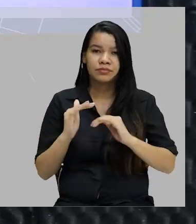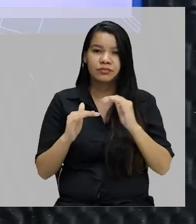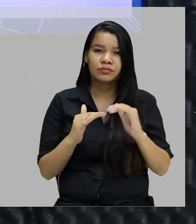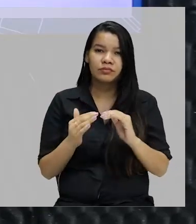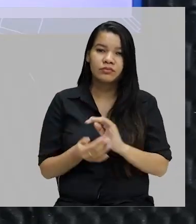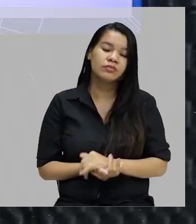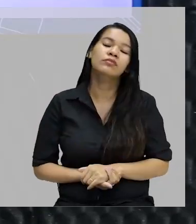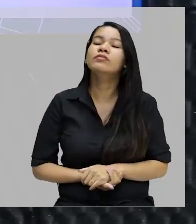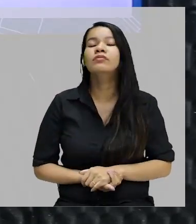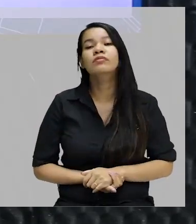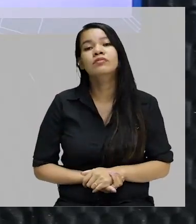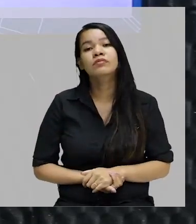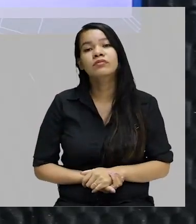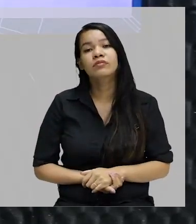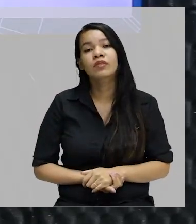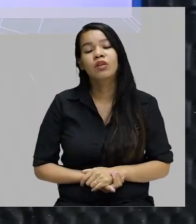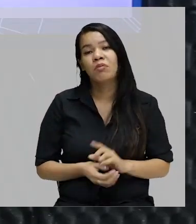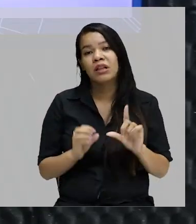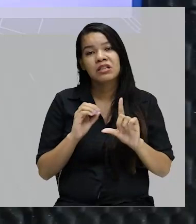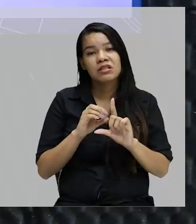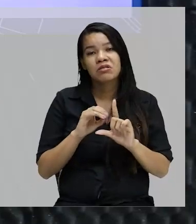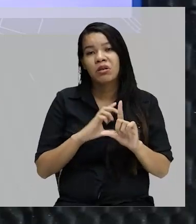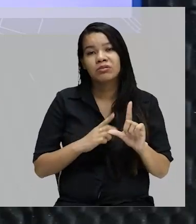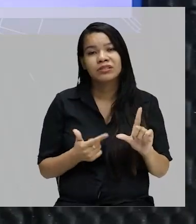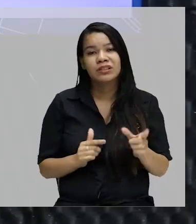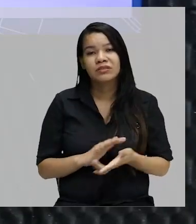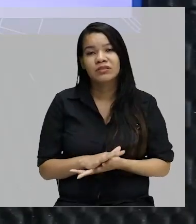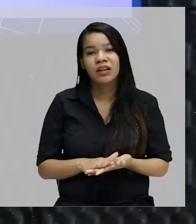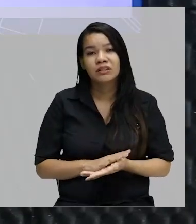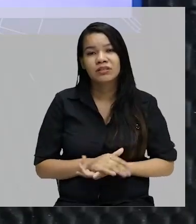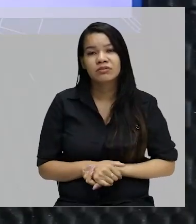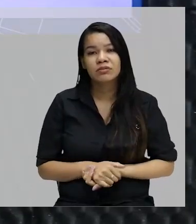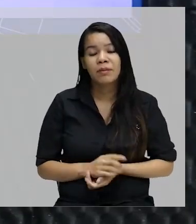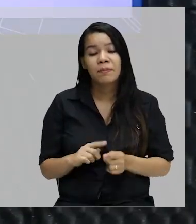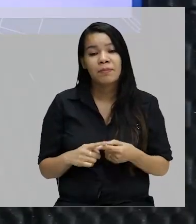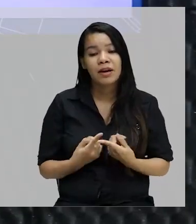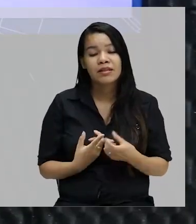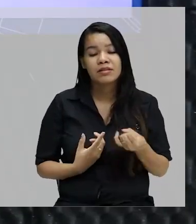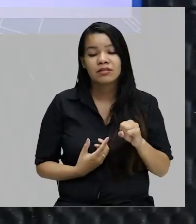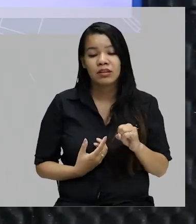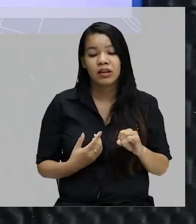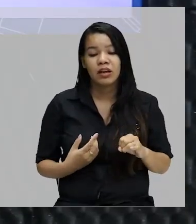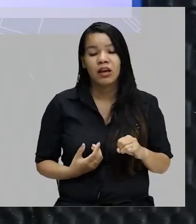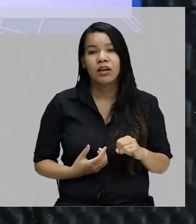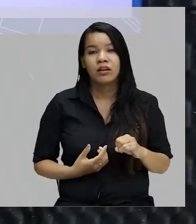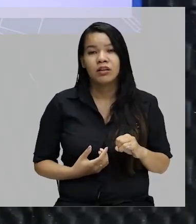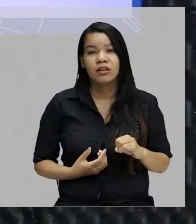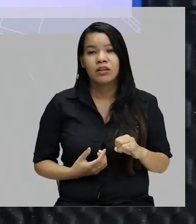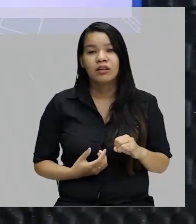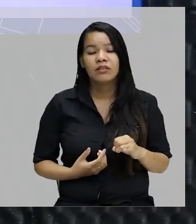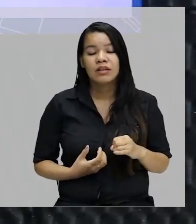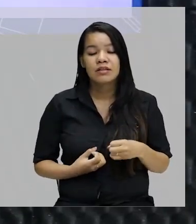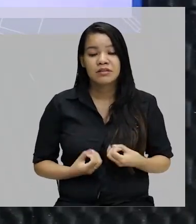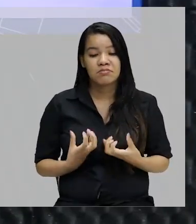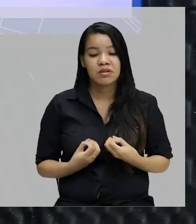um curso de nível superior, mas que se expressa muito bem por conta da leitura. Porque você sabe, uma boa